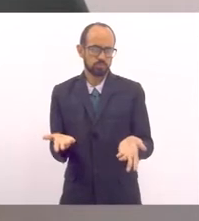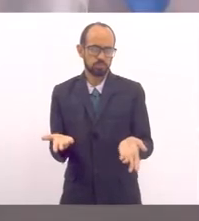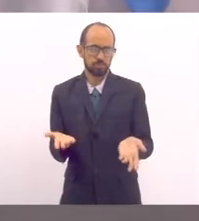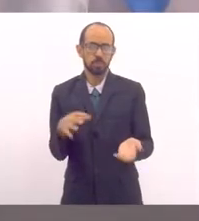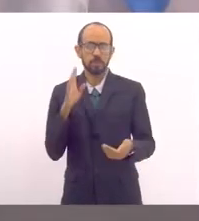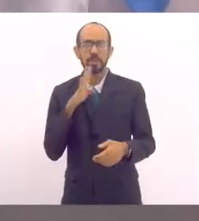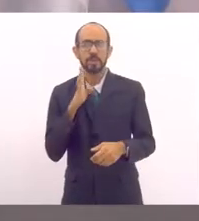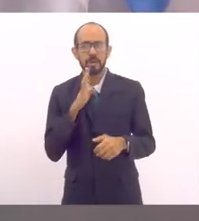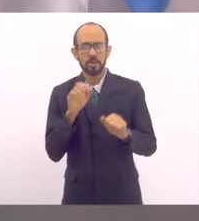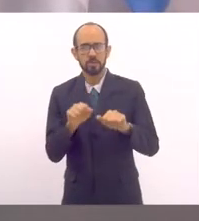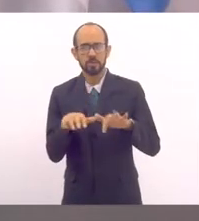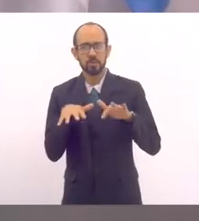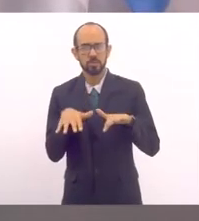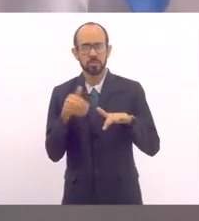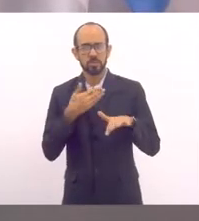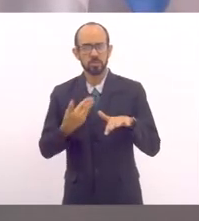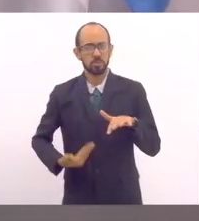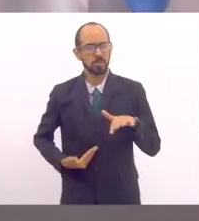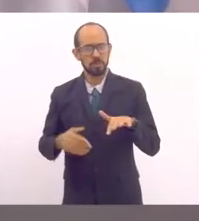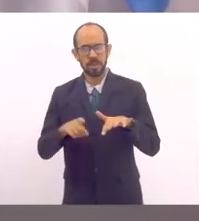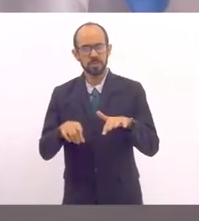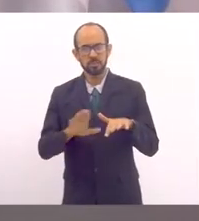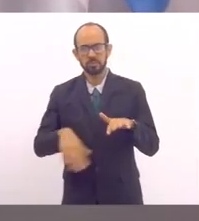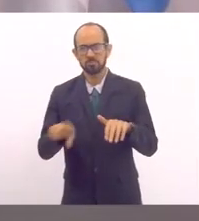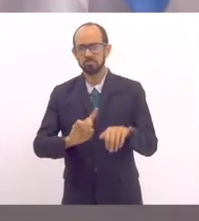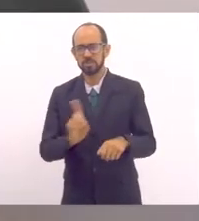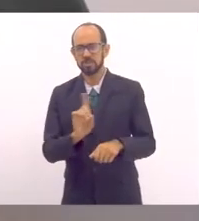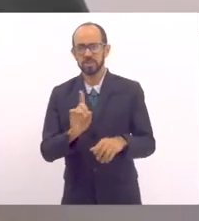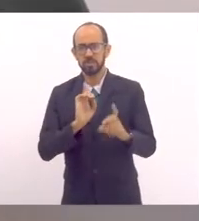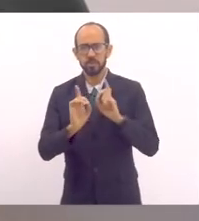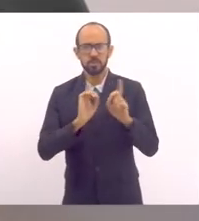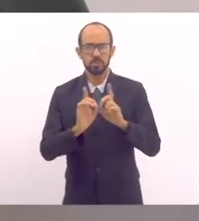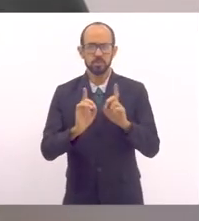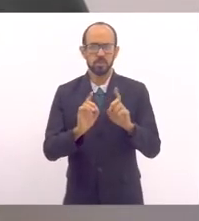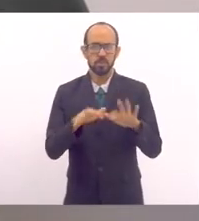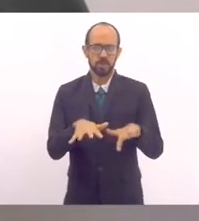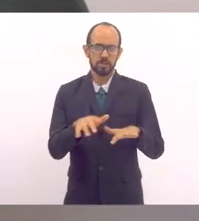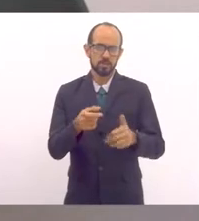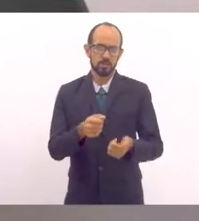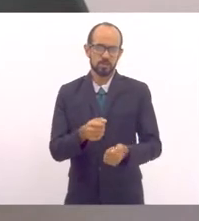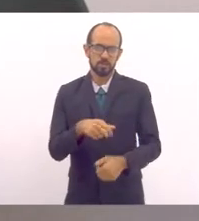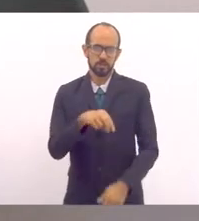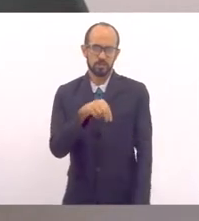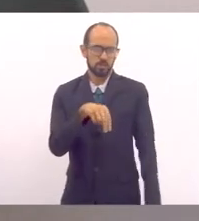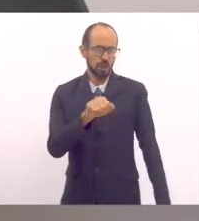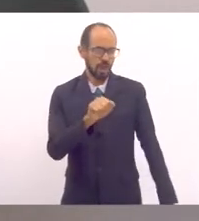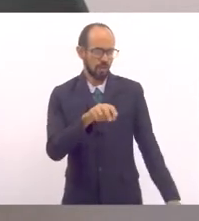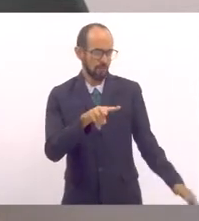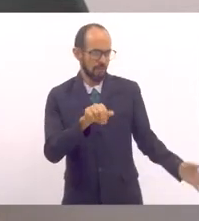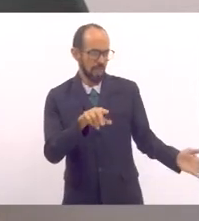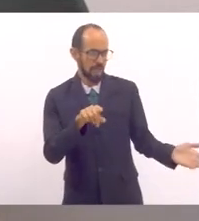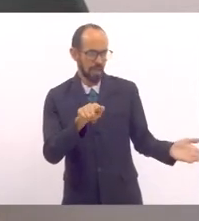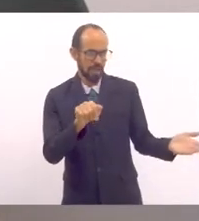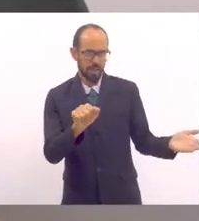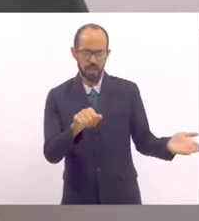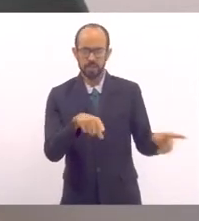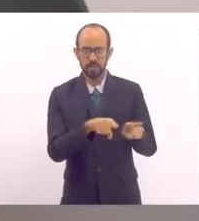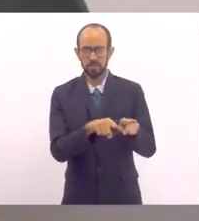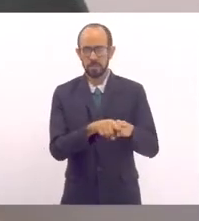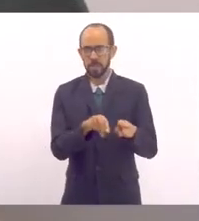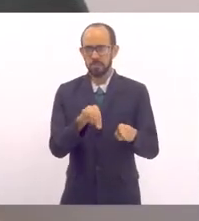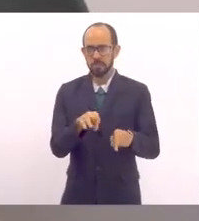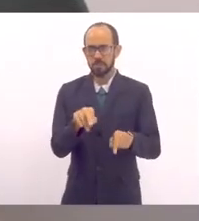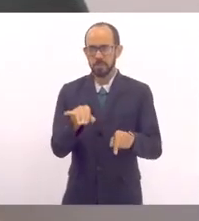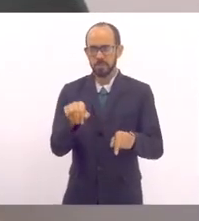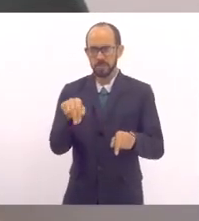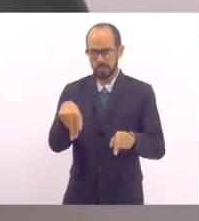ter audiência, mas não era para a gente estar discutindo isso, né? Era para a gente já ter passado por isso. O Navega está há mais tempo nisso aí, eu acho que a Miriam. A gente milita,